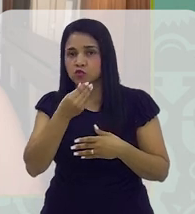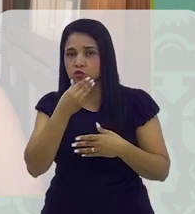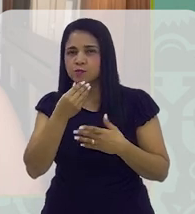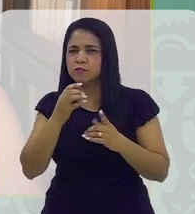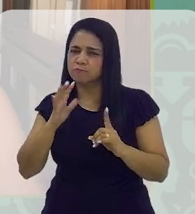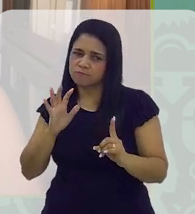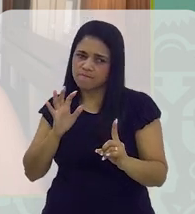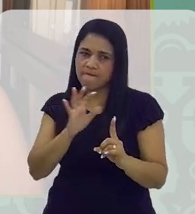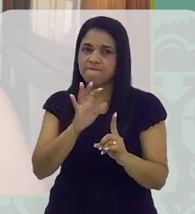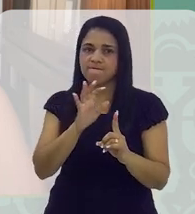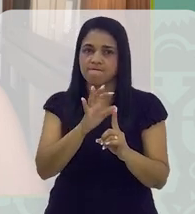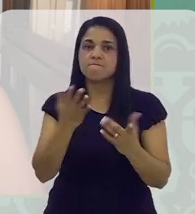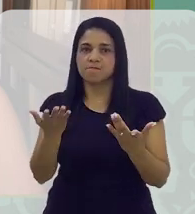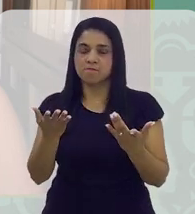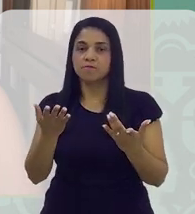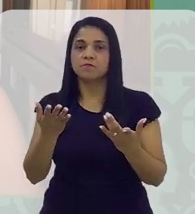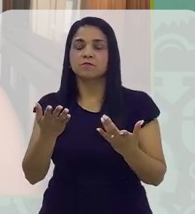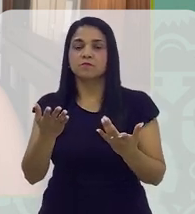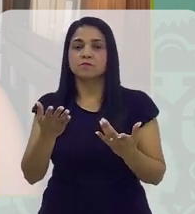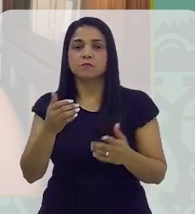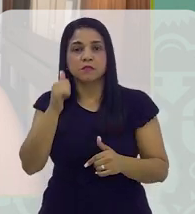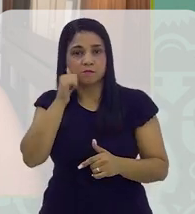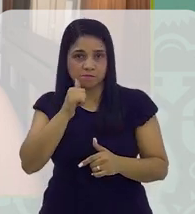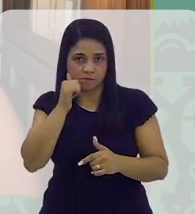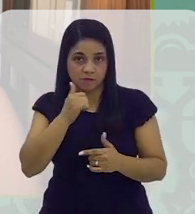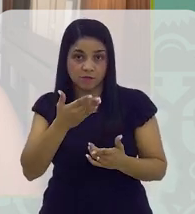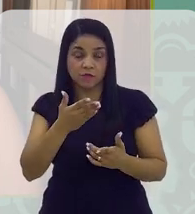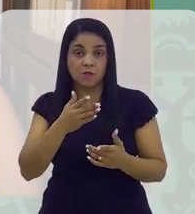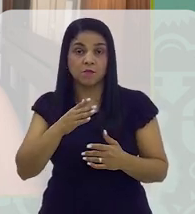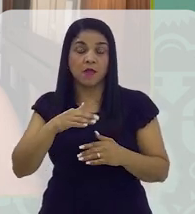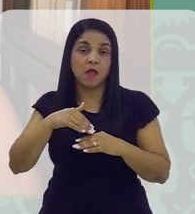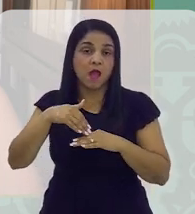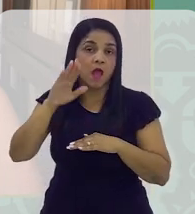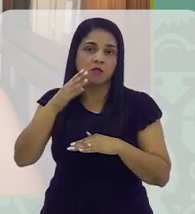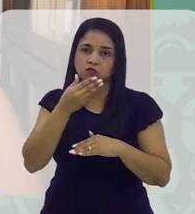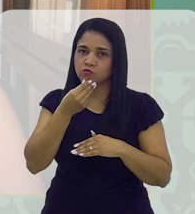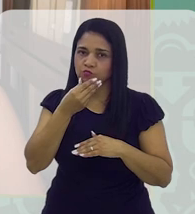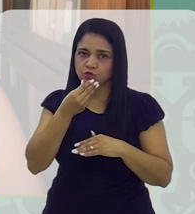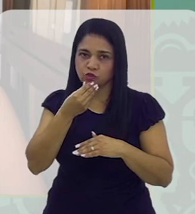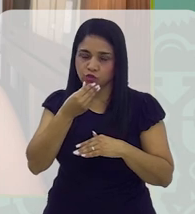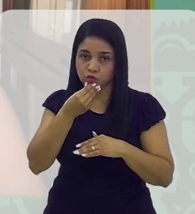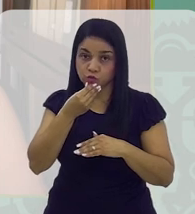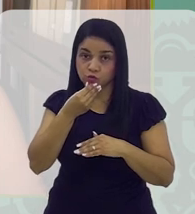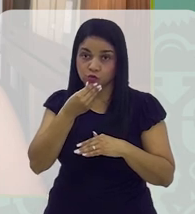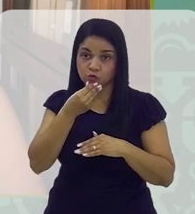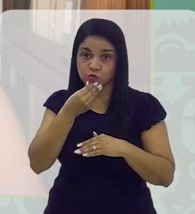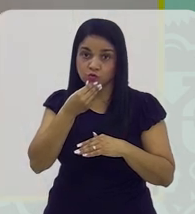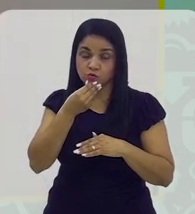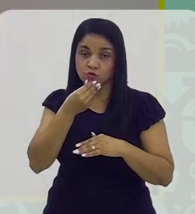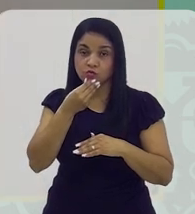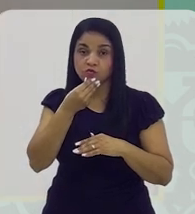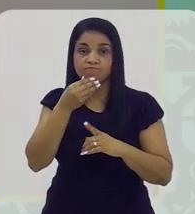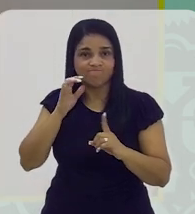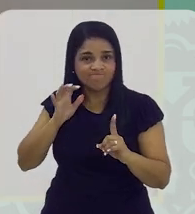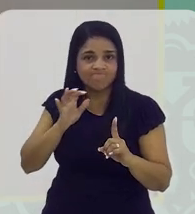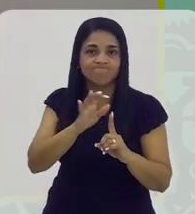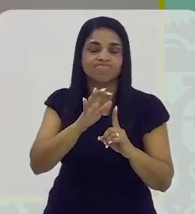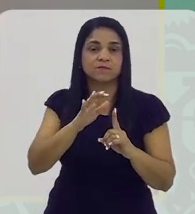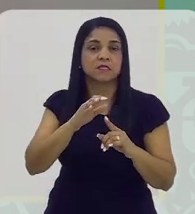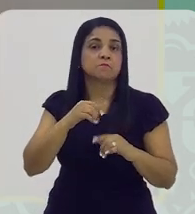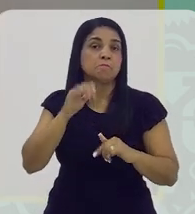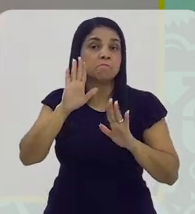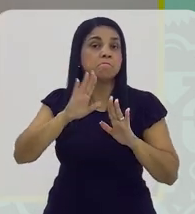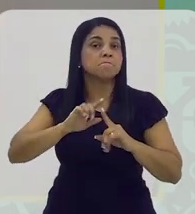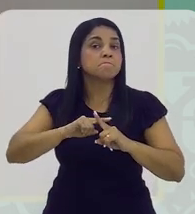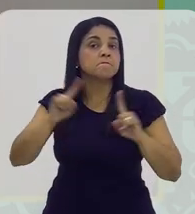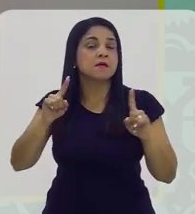eles fazem esse tipo de chantagem, essas coisas com meninos, mas as meninas são as que mais sofrem. É essa questão que a